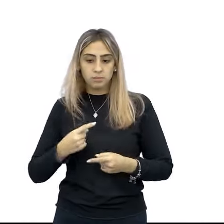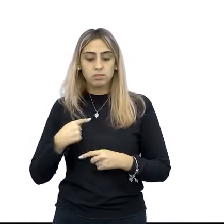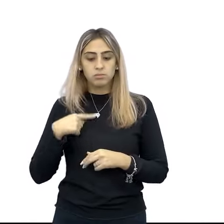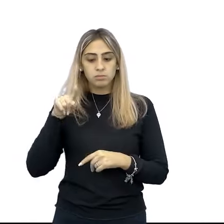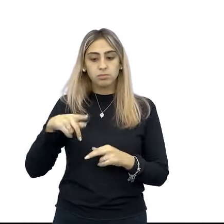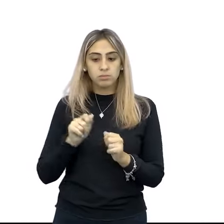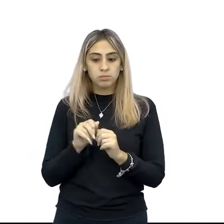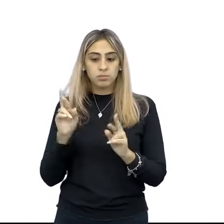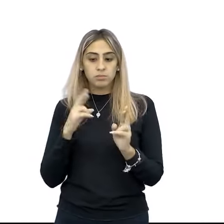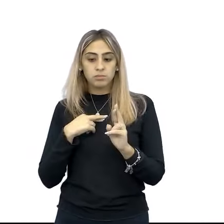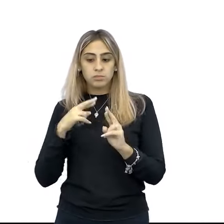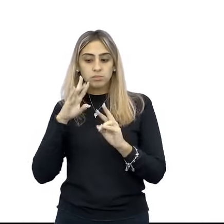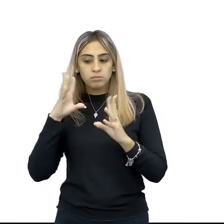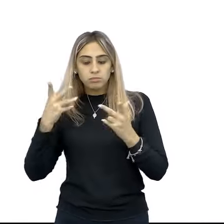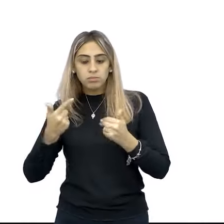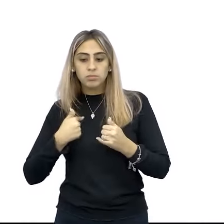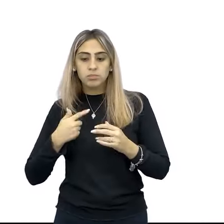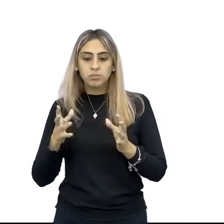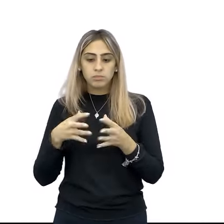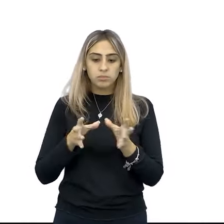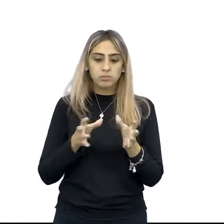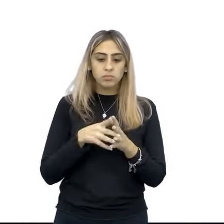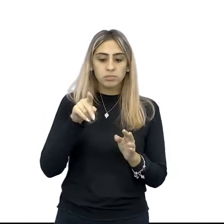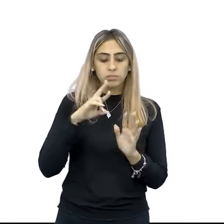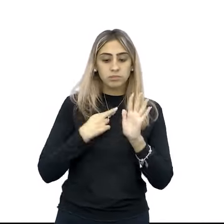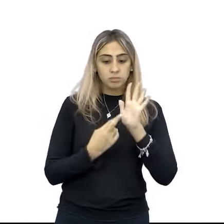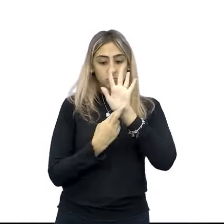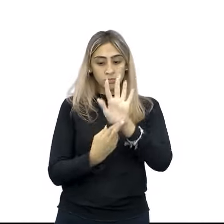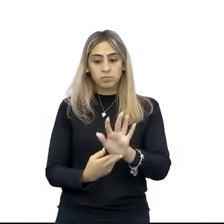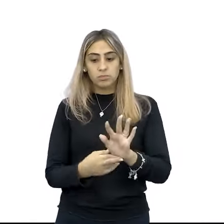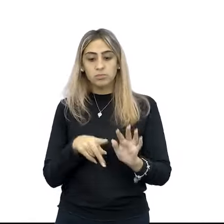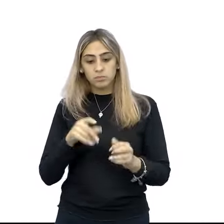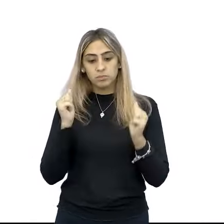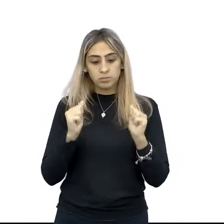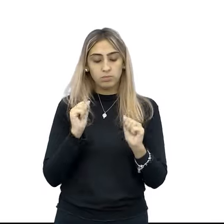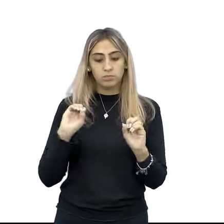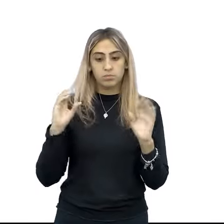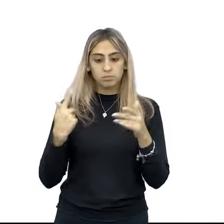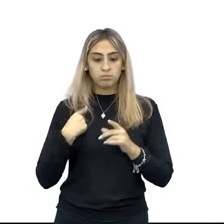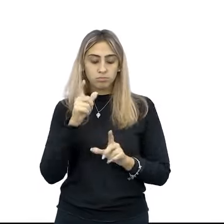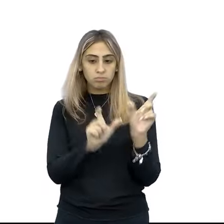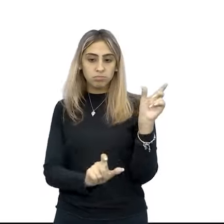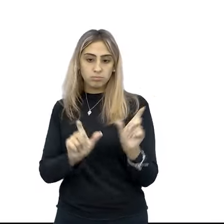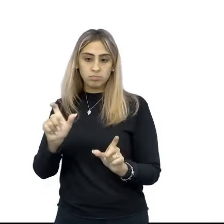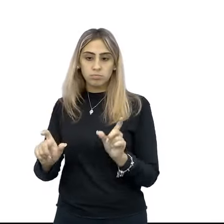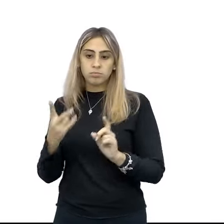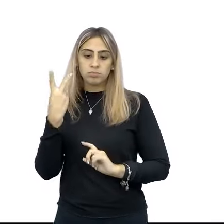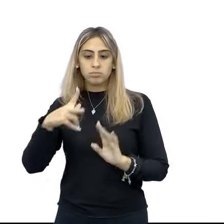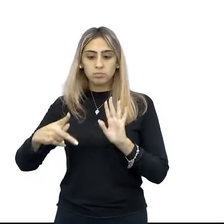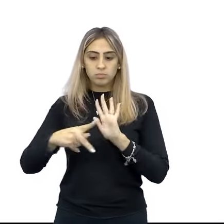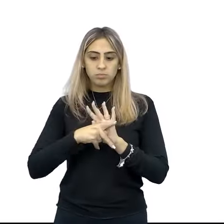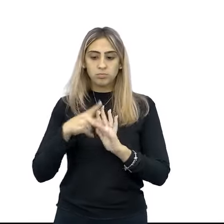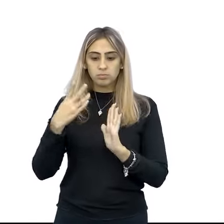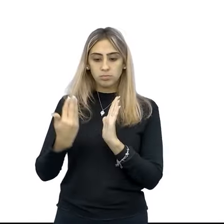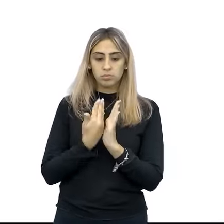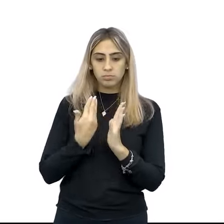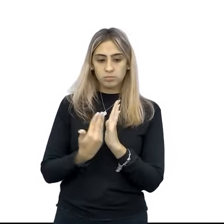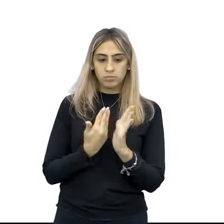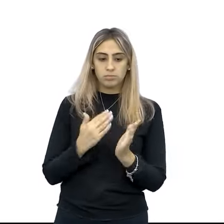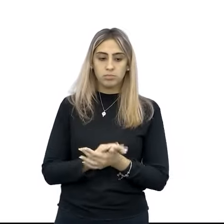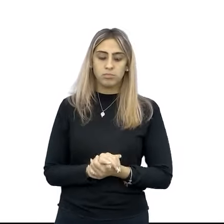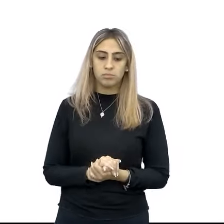vai ser realizada nas duplas de estudantes, mas o registro eles podem realizar individualmente nos seus cadernos,